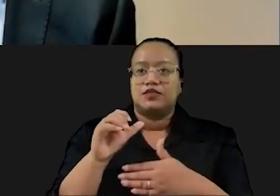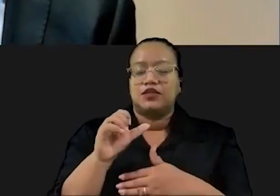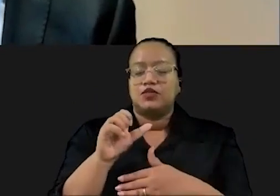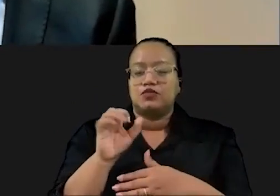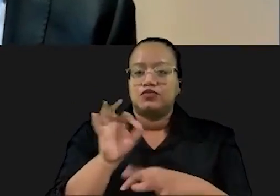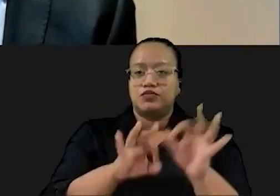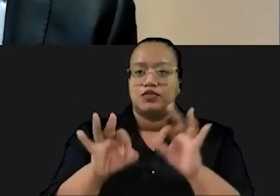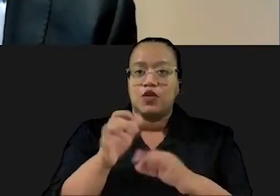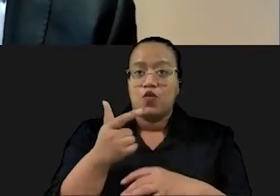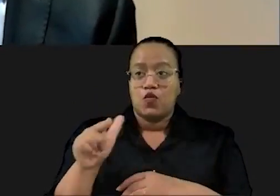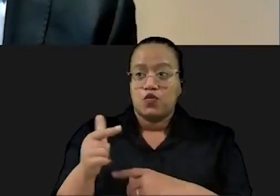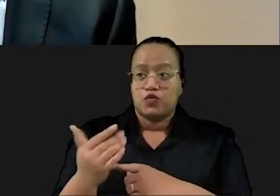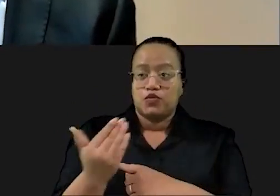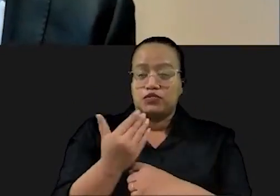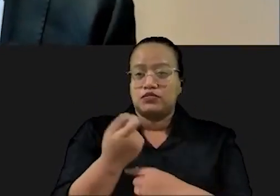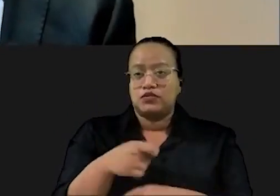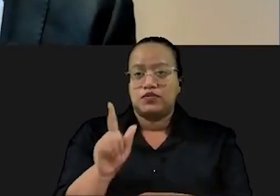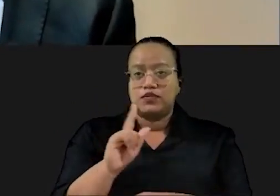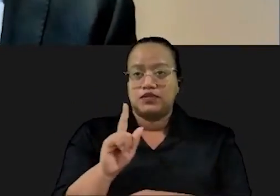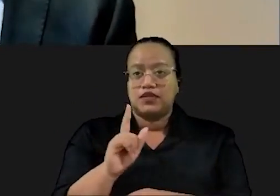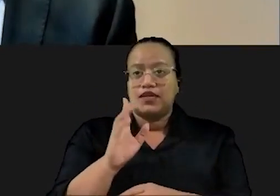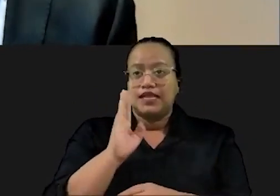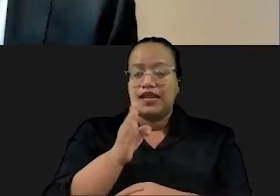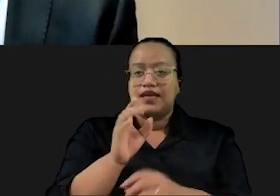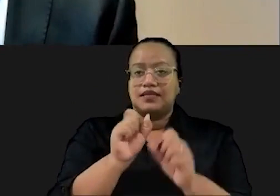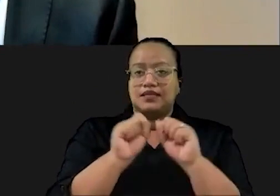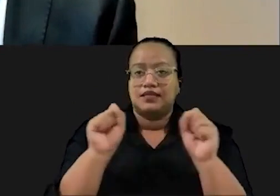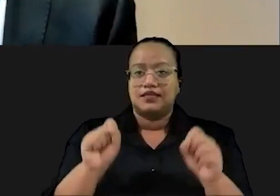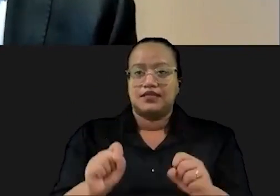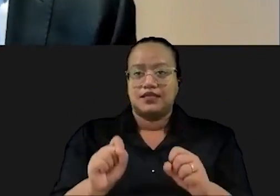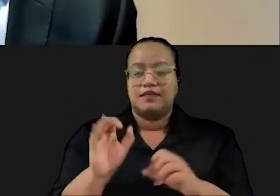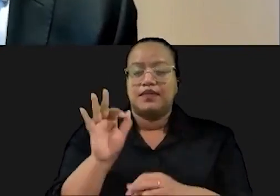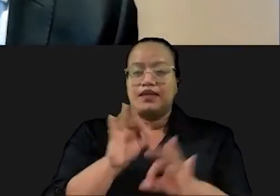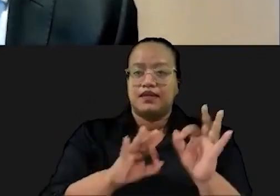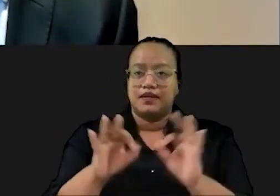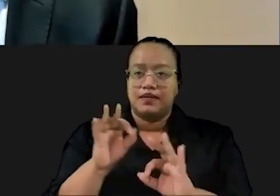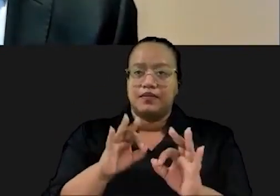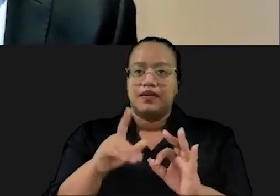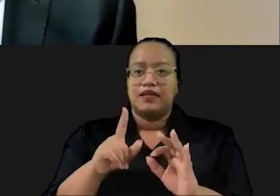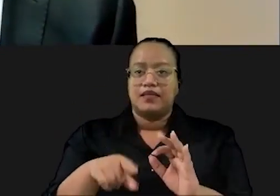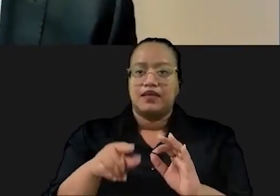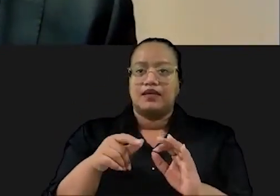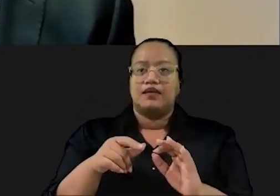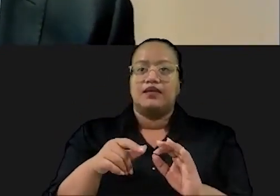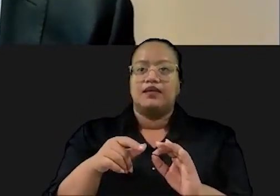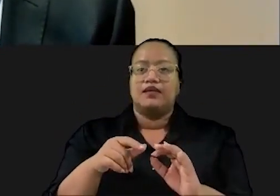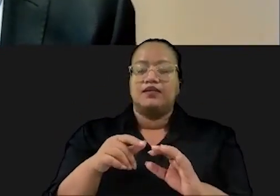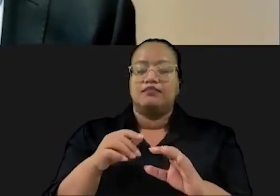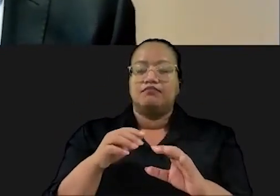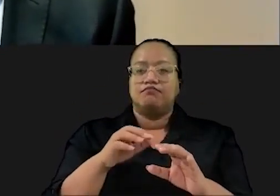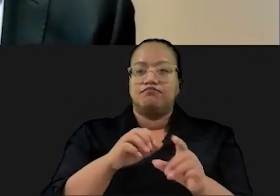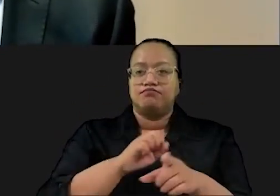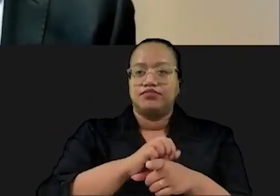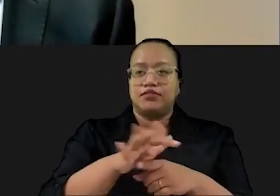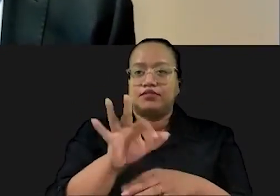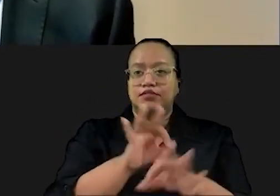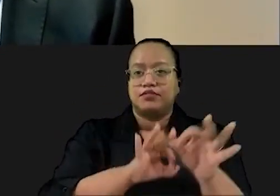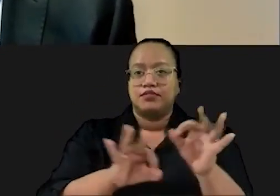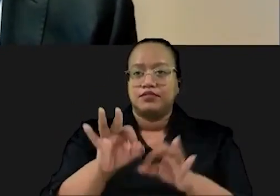O sistema ele já é montado para receber esses fluxos, né? E para colocá-los em